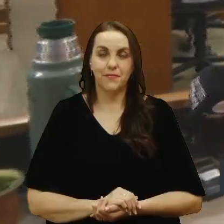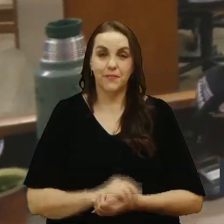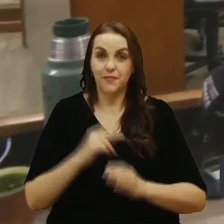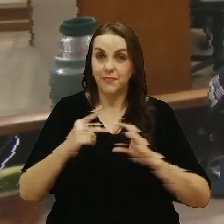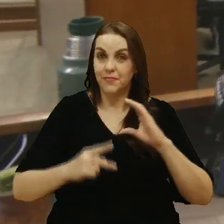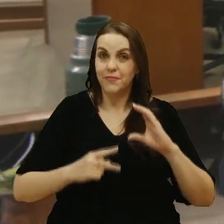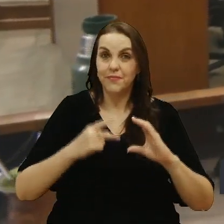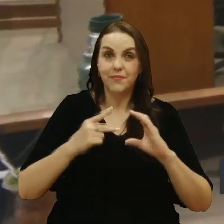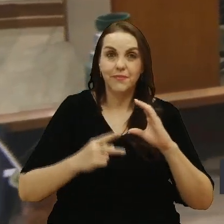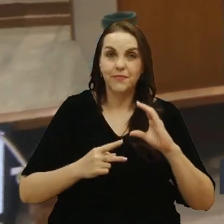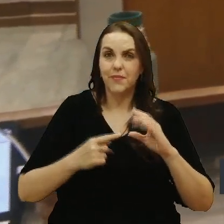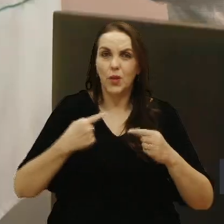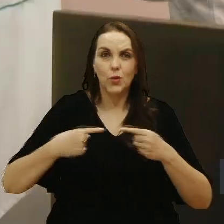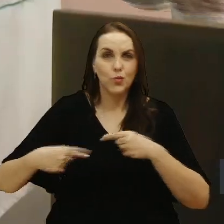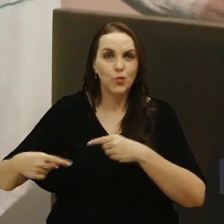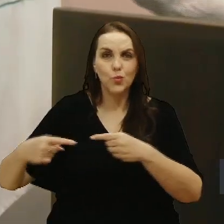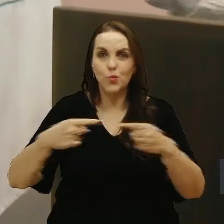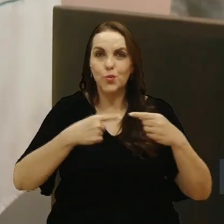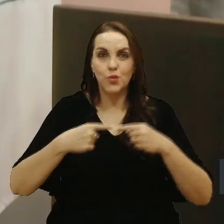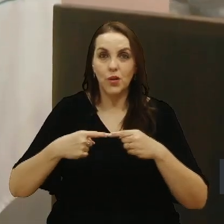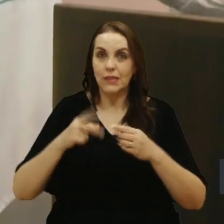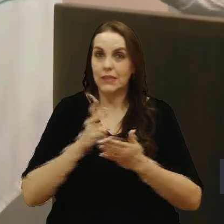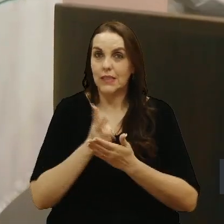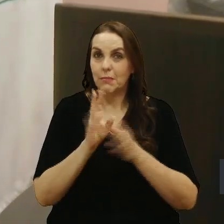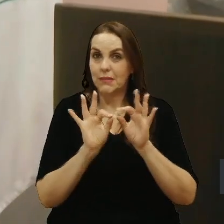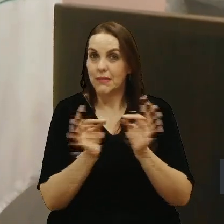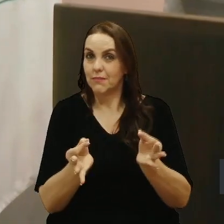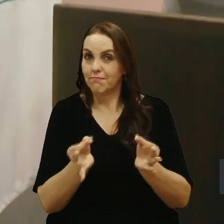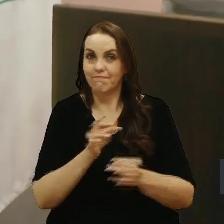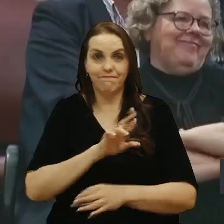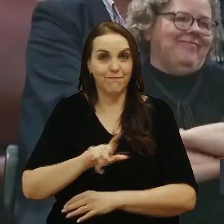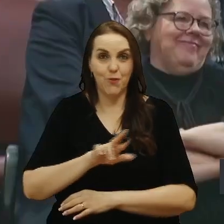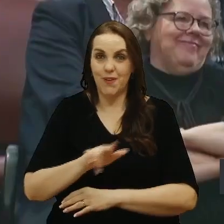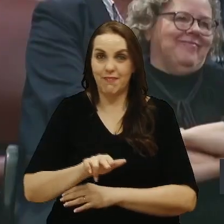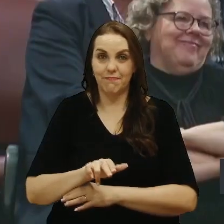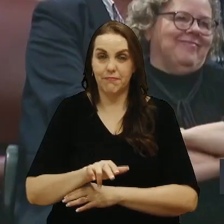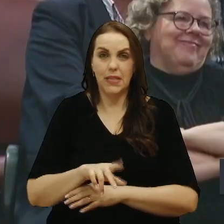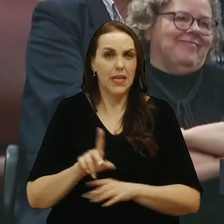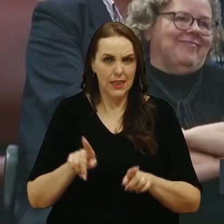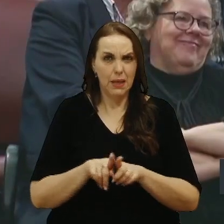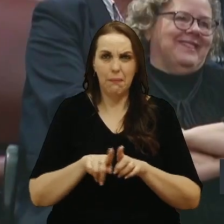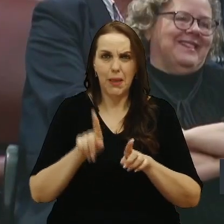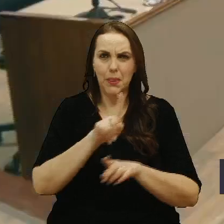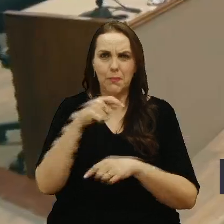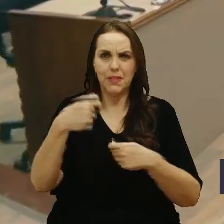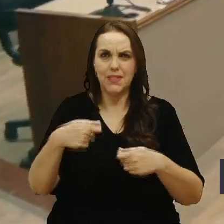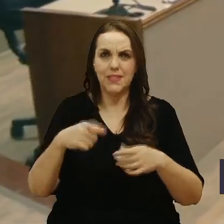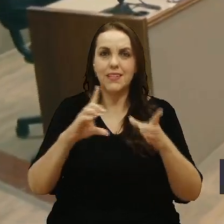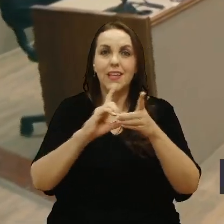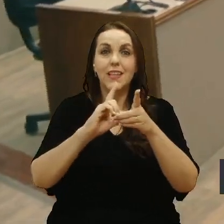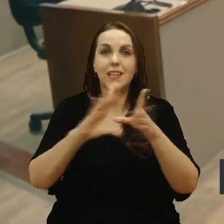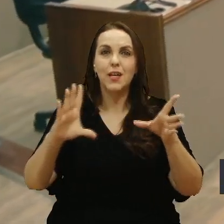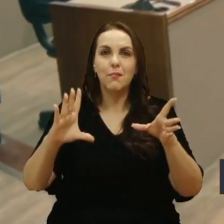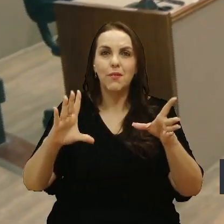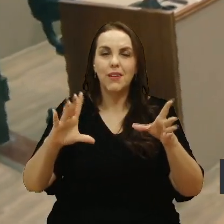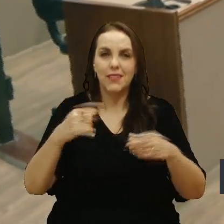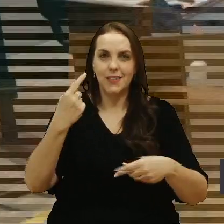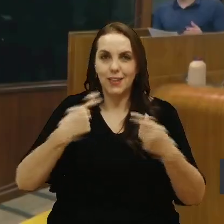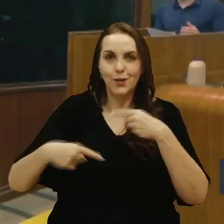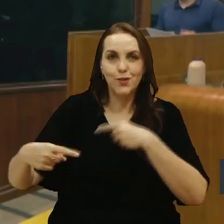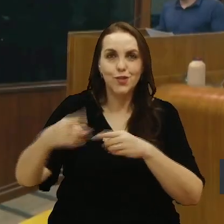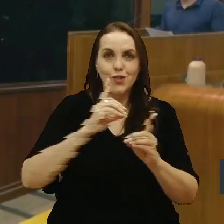Câmara, as discussões nem sempre são simples e nem devem ser. A democracia exige